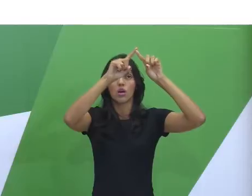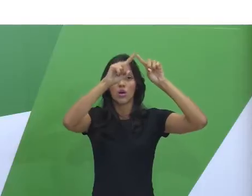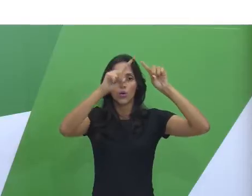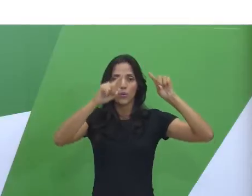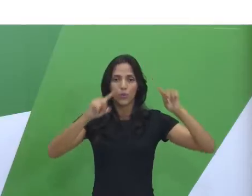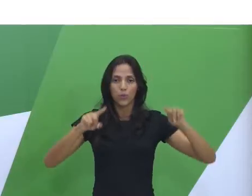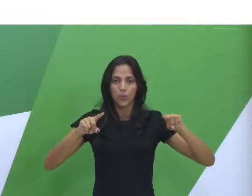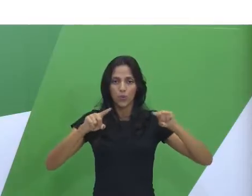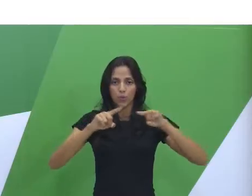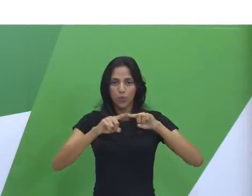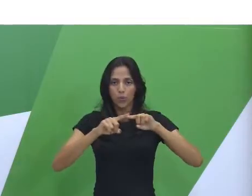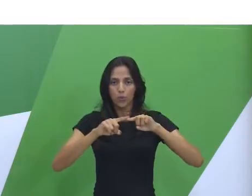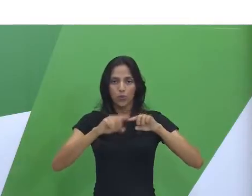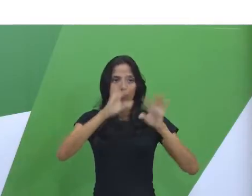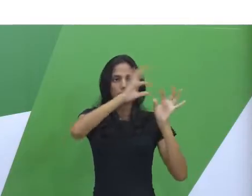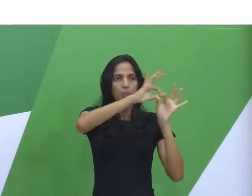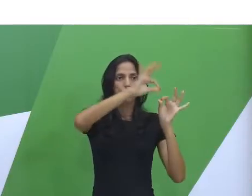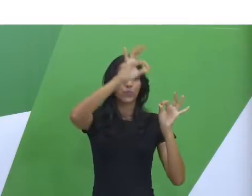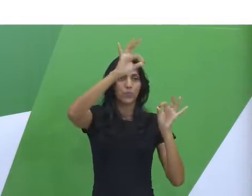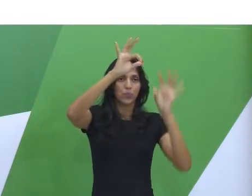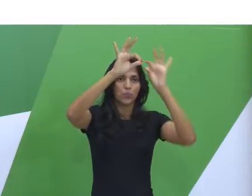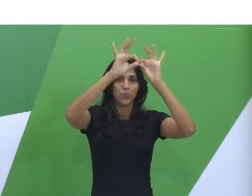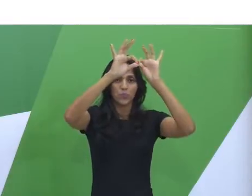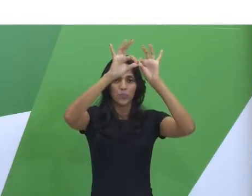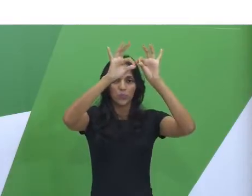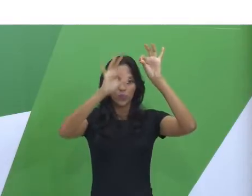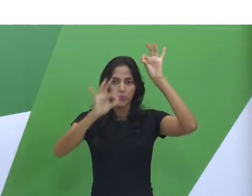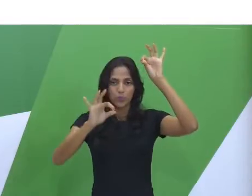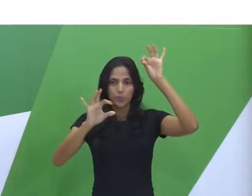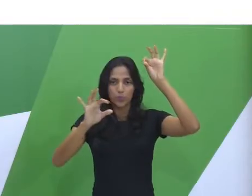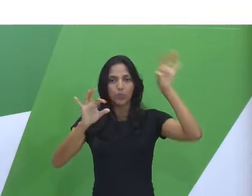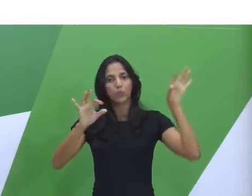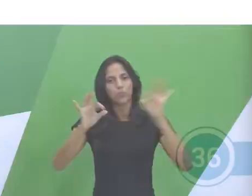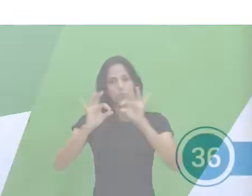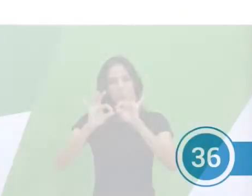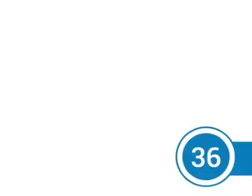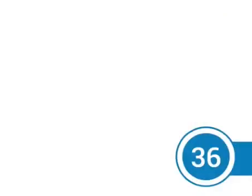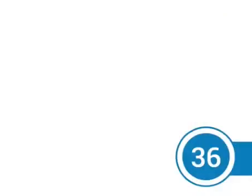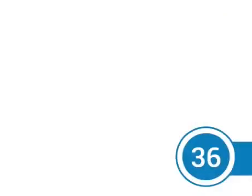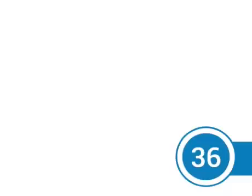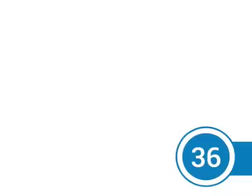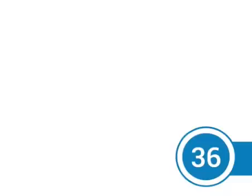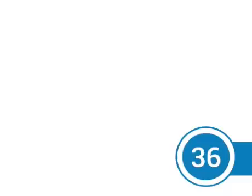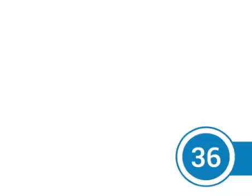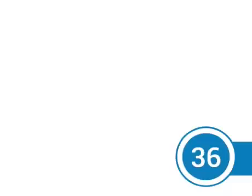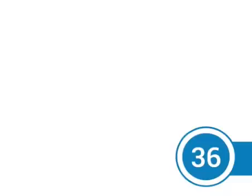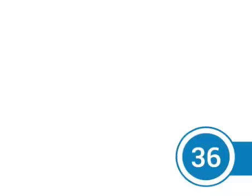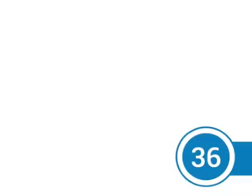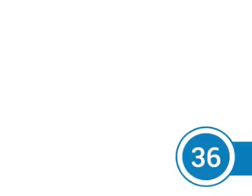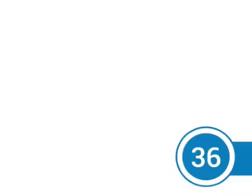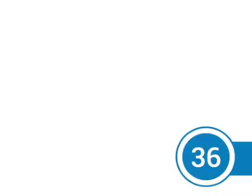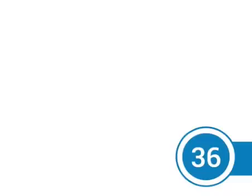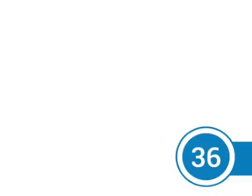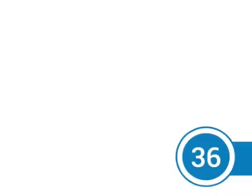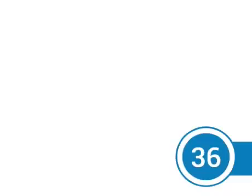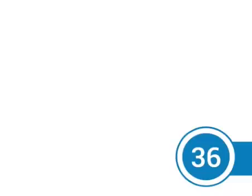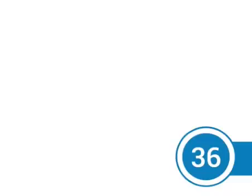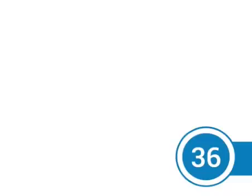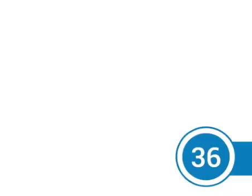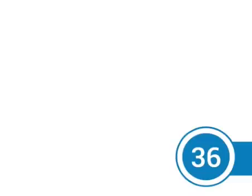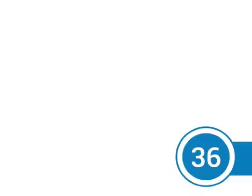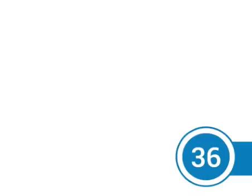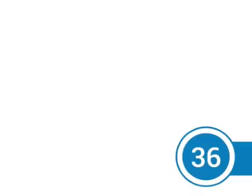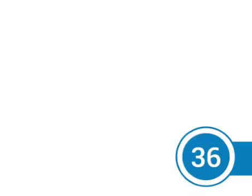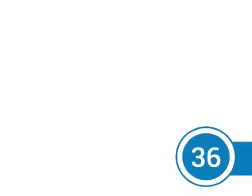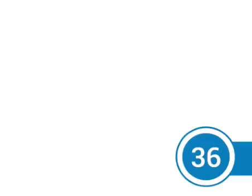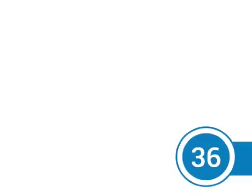são proporcionais às correspondentes medidas dos senos dos ângulos opostos. Observem